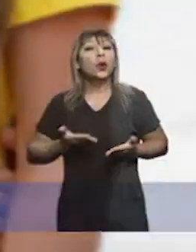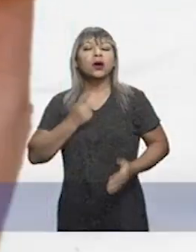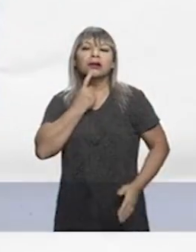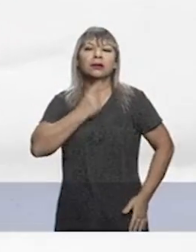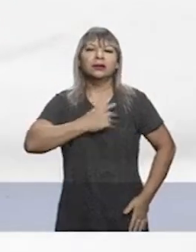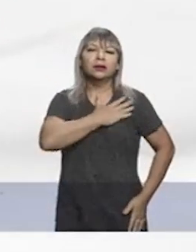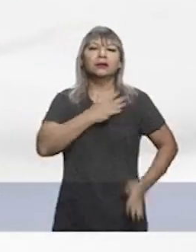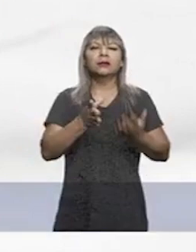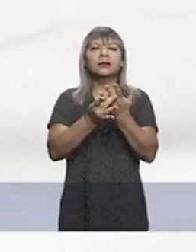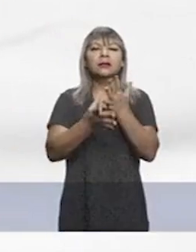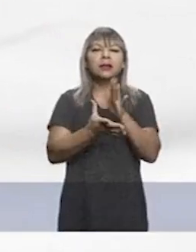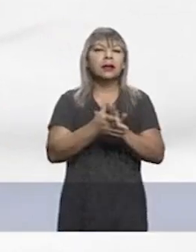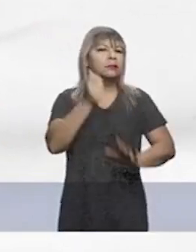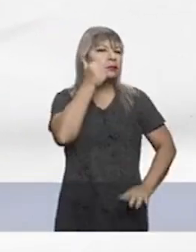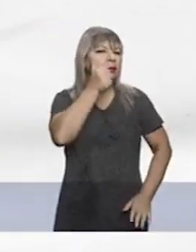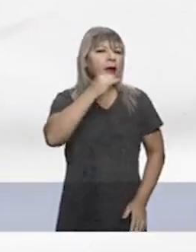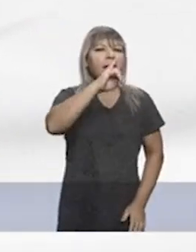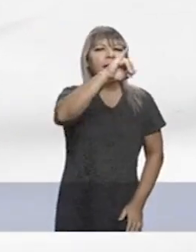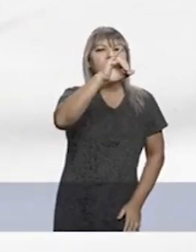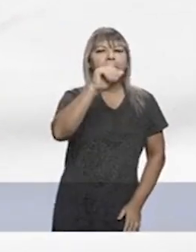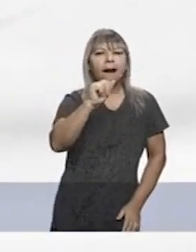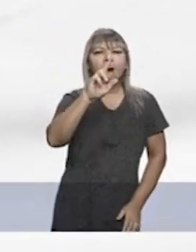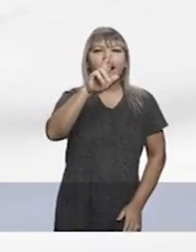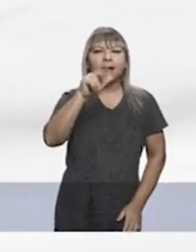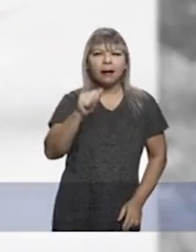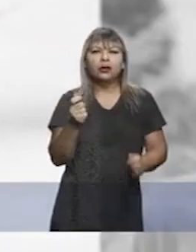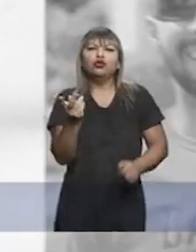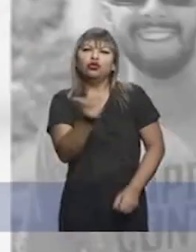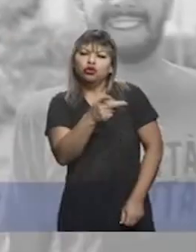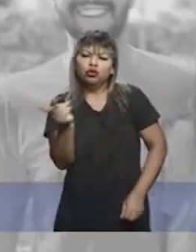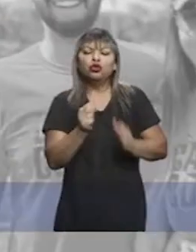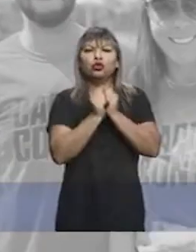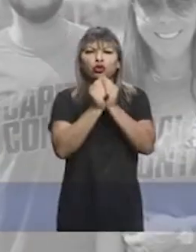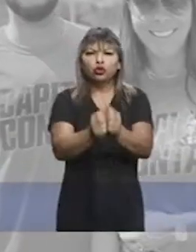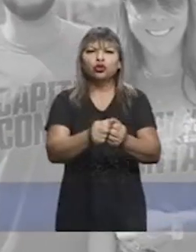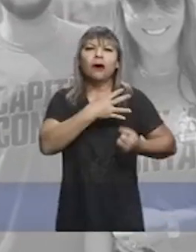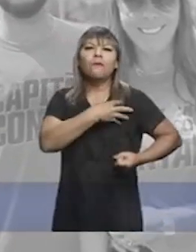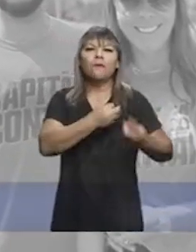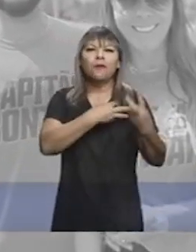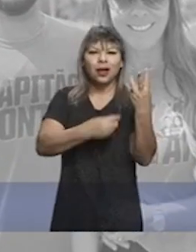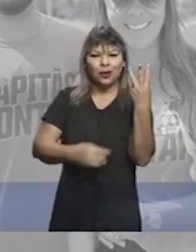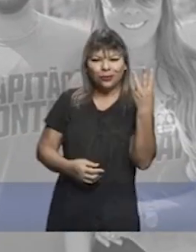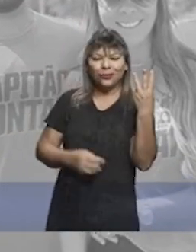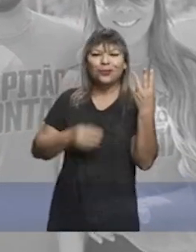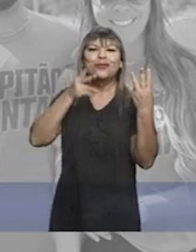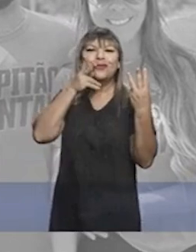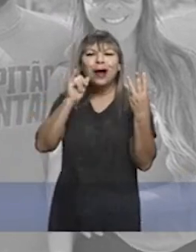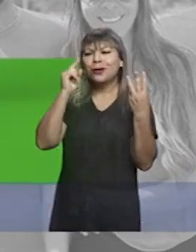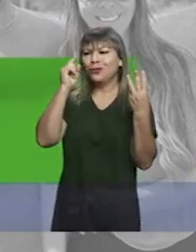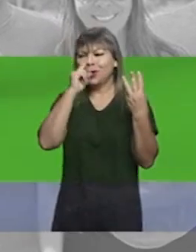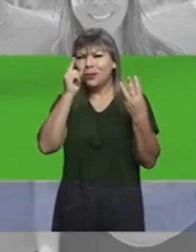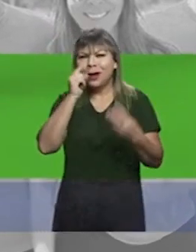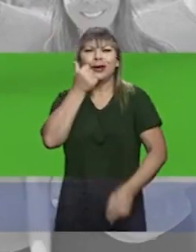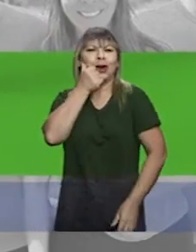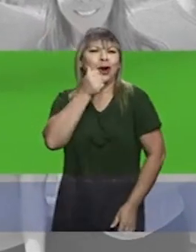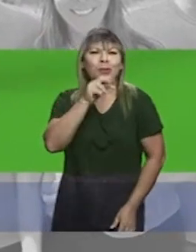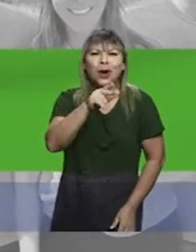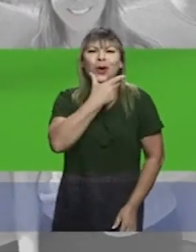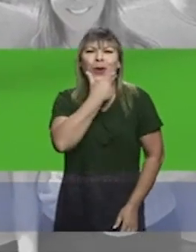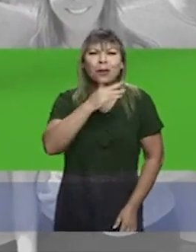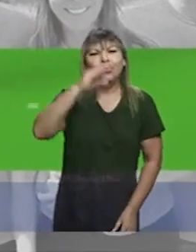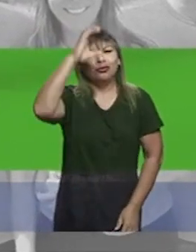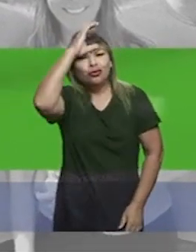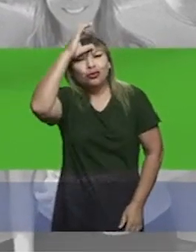o capitão é casado com Yara Diniz Contar. Juntos, ao lado dos três filhos, pais, mães,